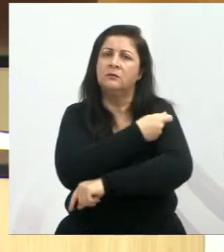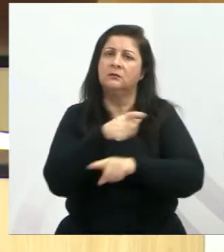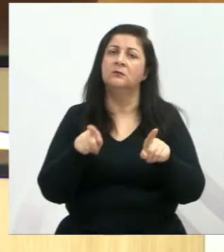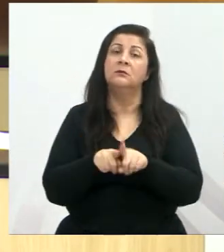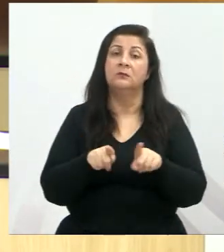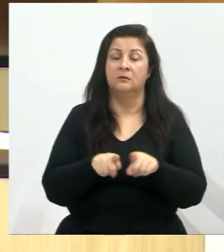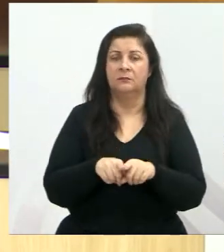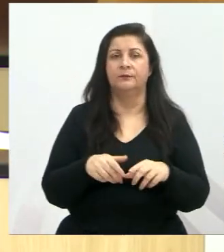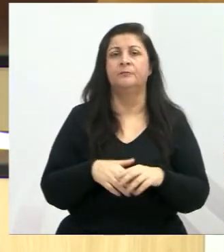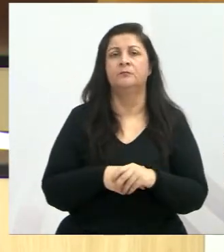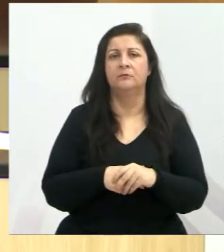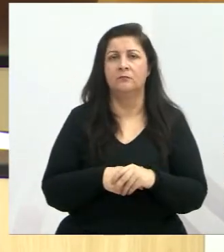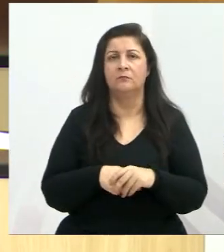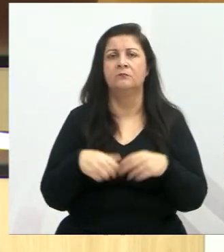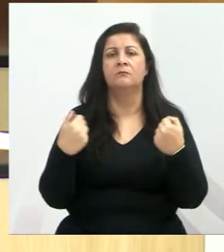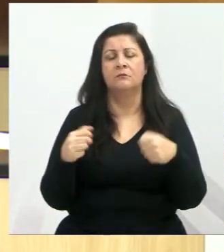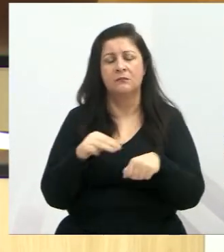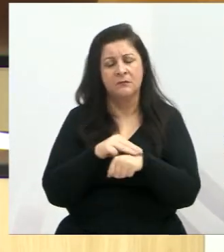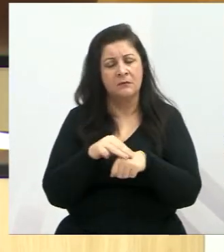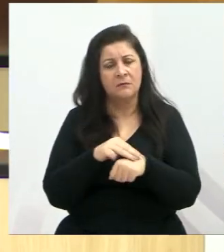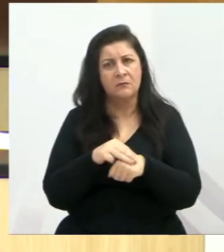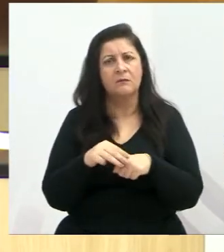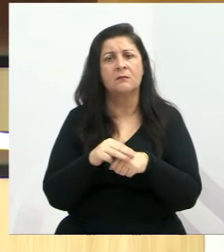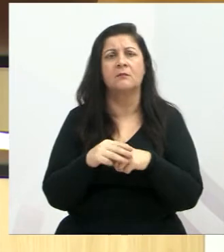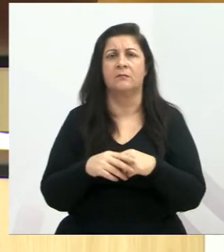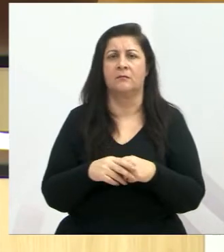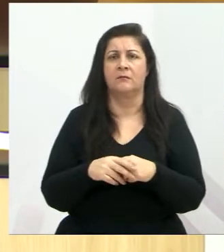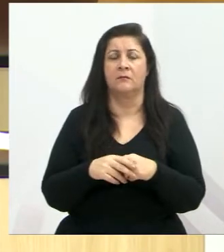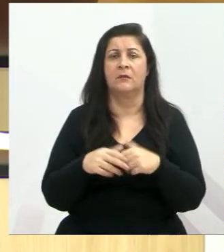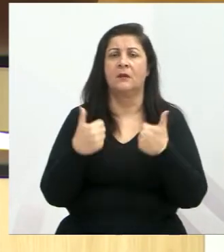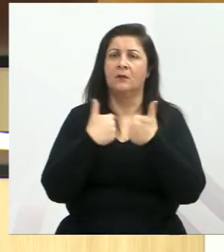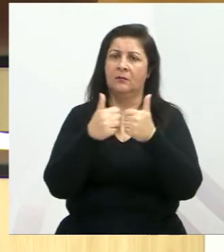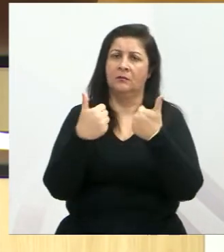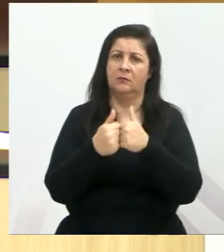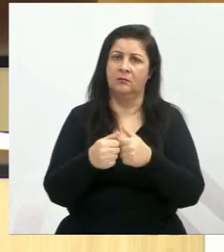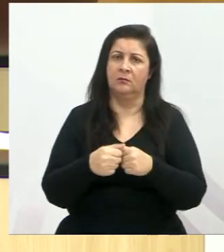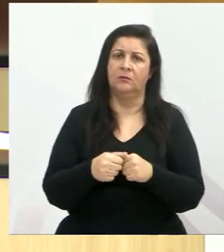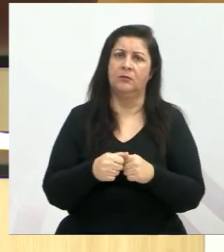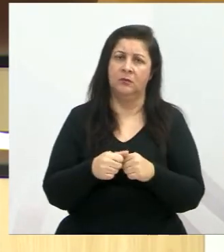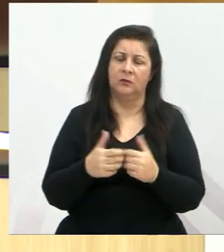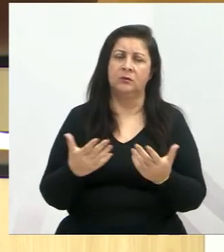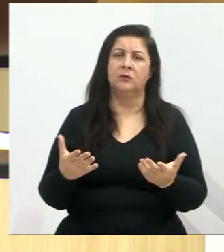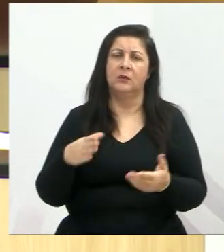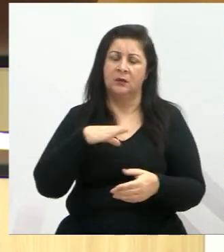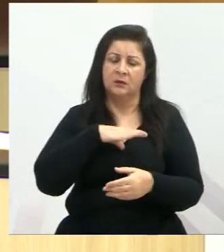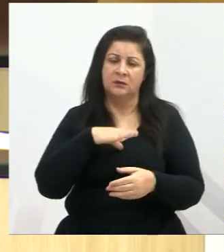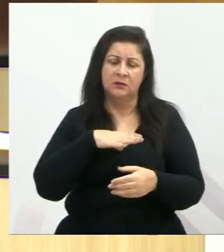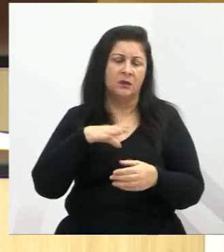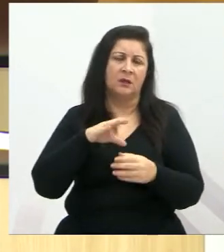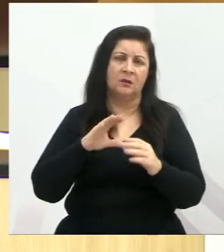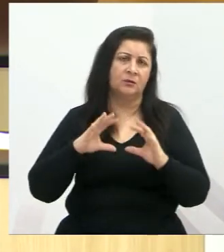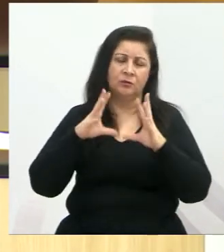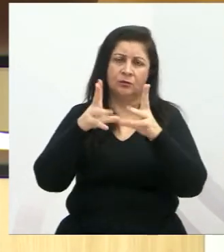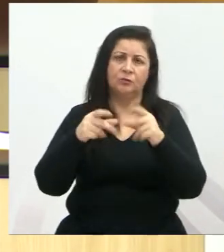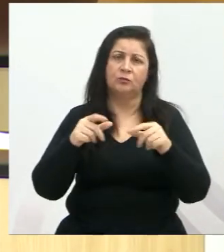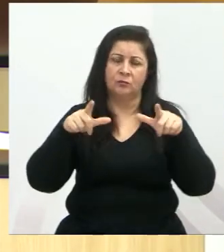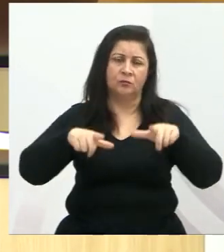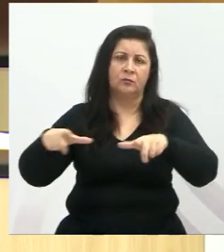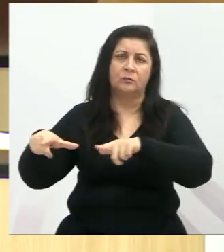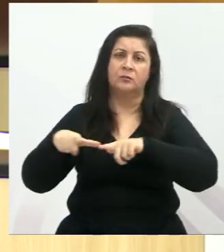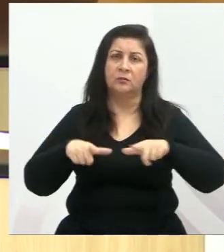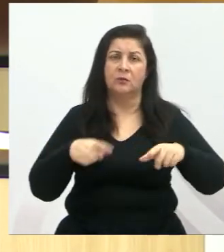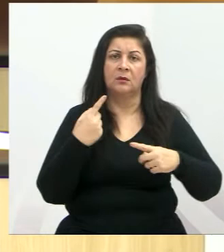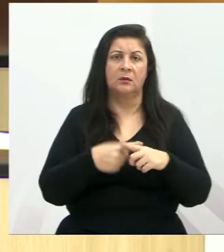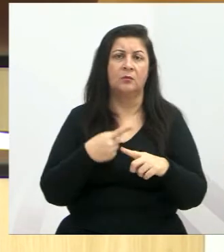tem que discutir profundamente o transporte, não só aqui na nossa cidade, mas no geral, que o que a gente está vendo hoje realmente é